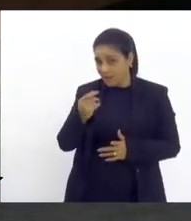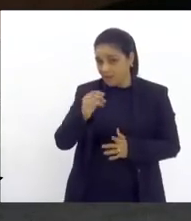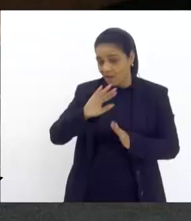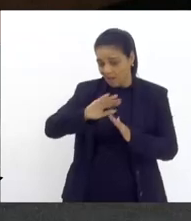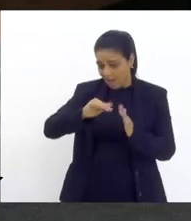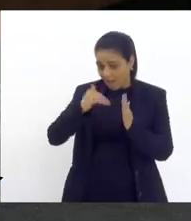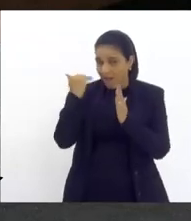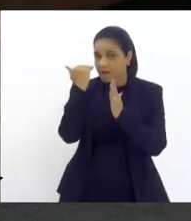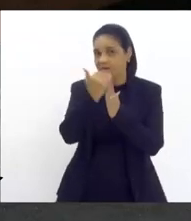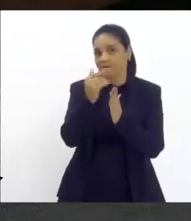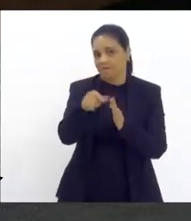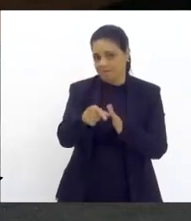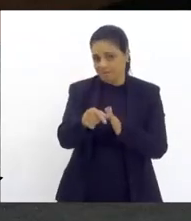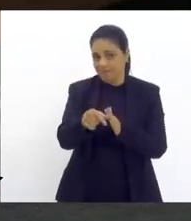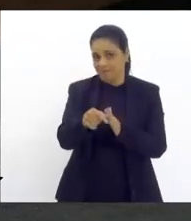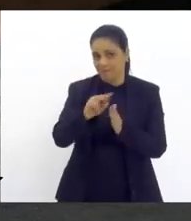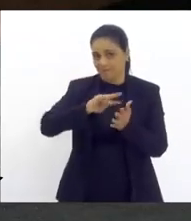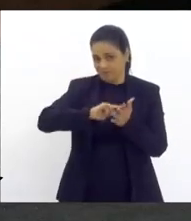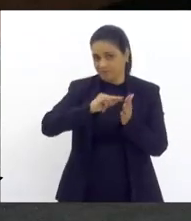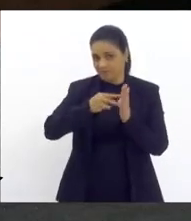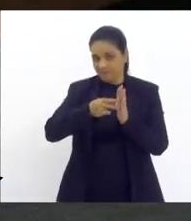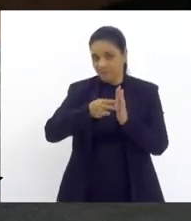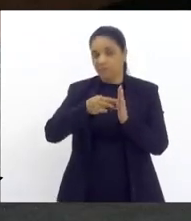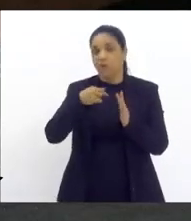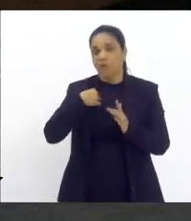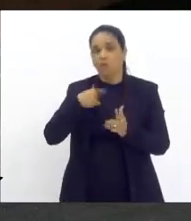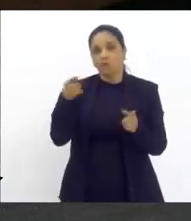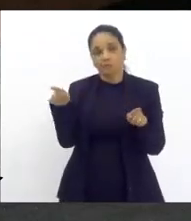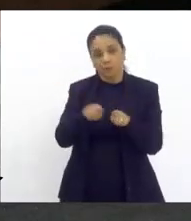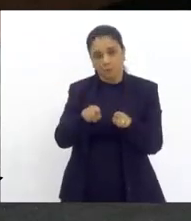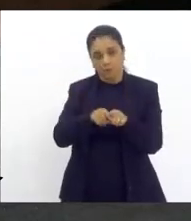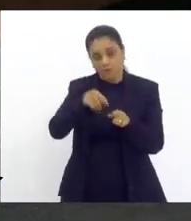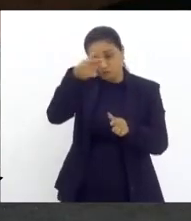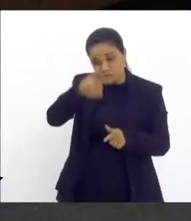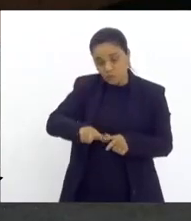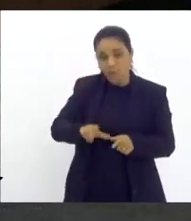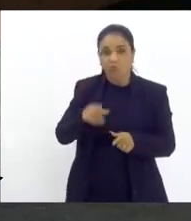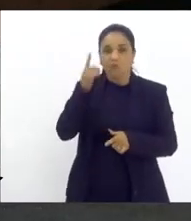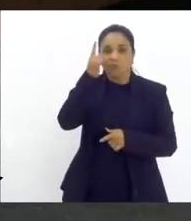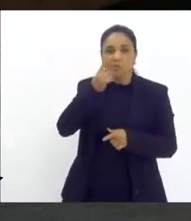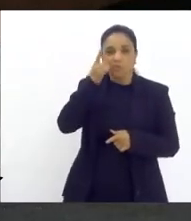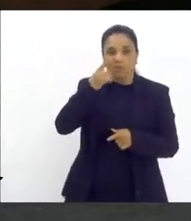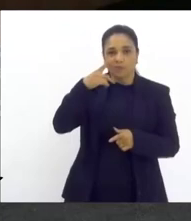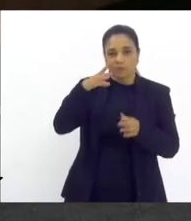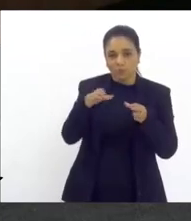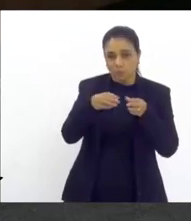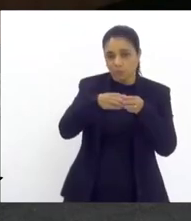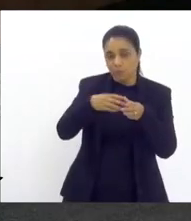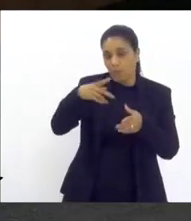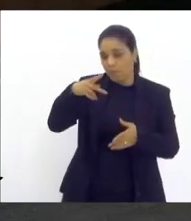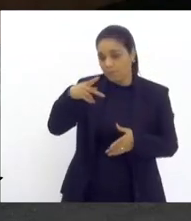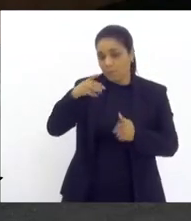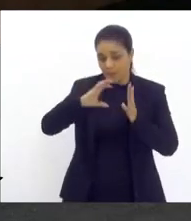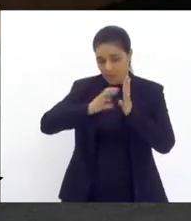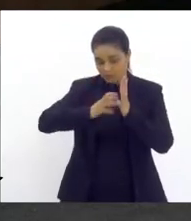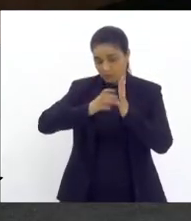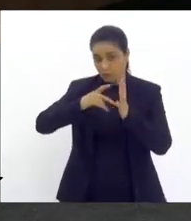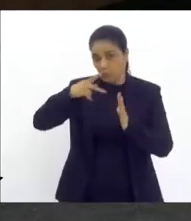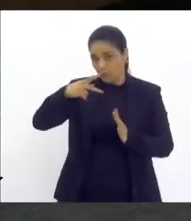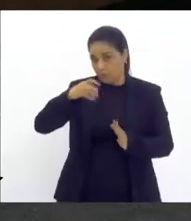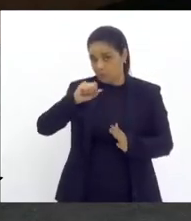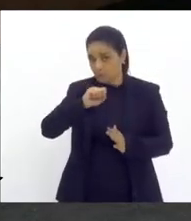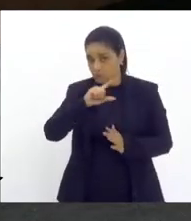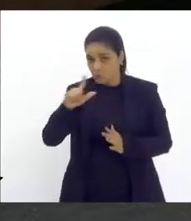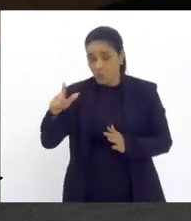me refiro ainda sobre repito os deputados do PSOL que gazetaram que mataram